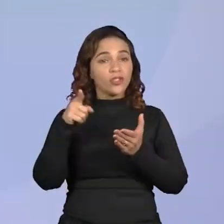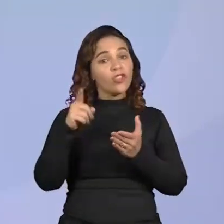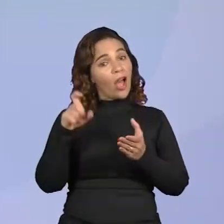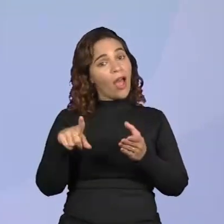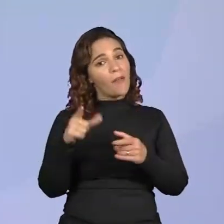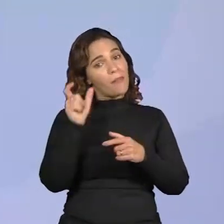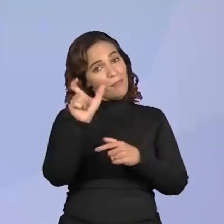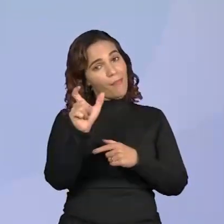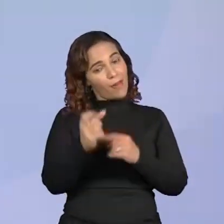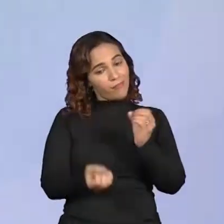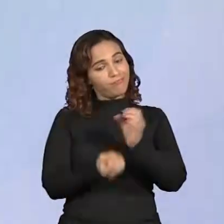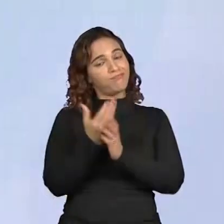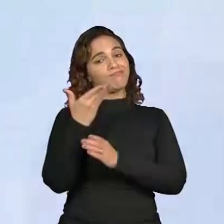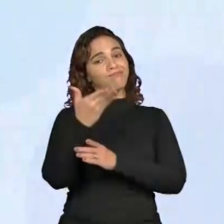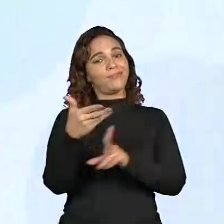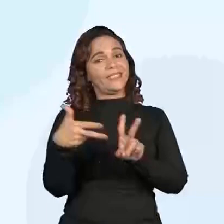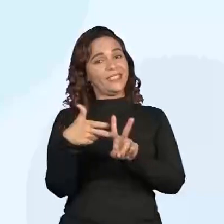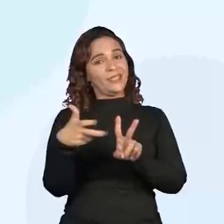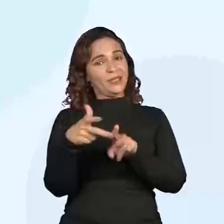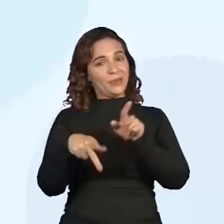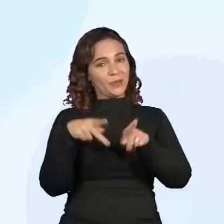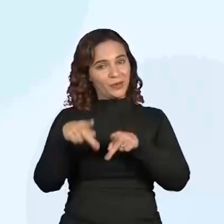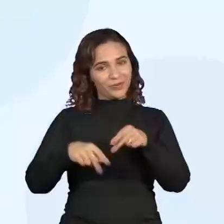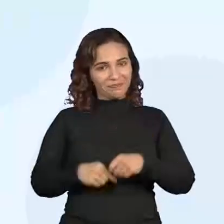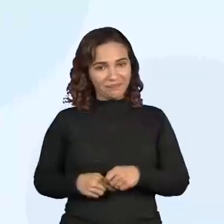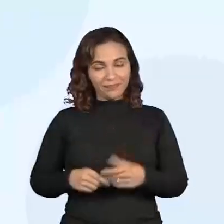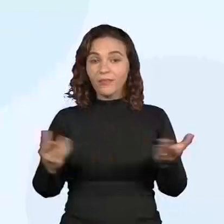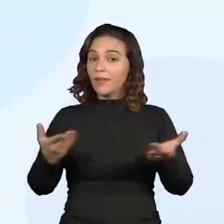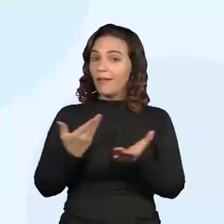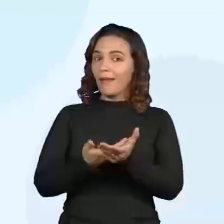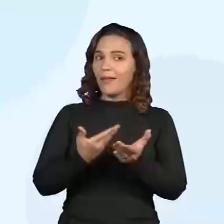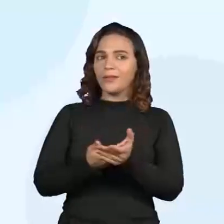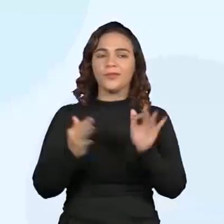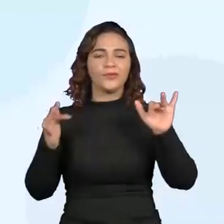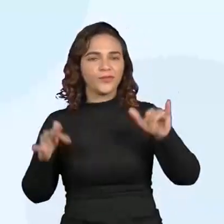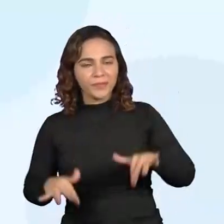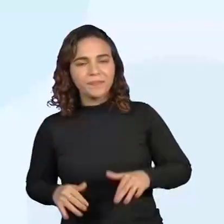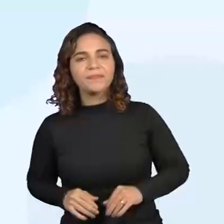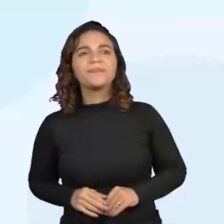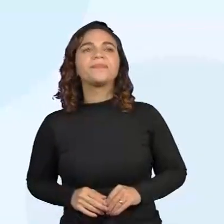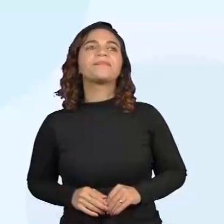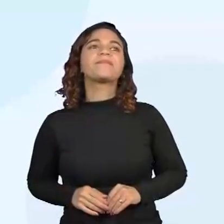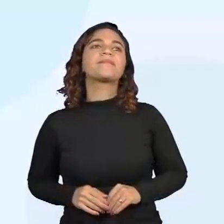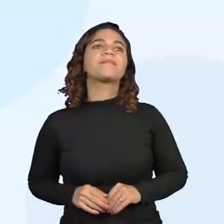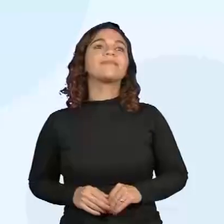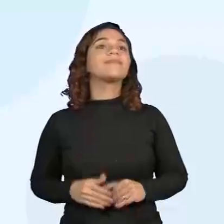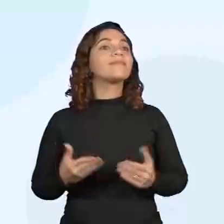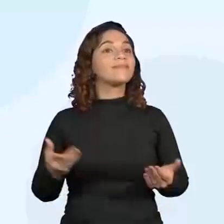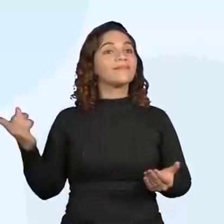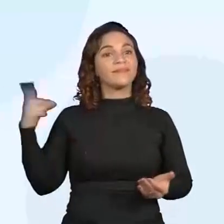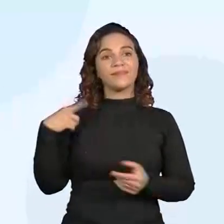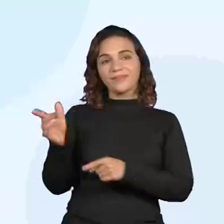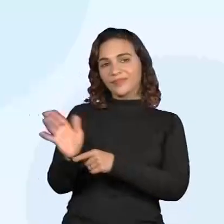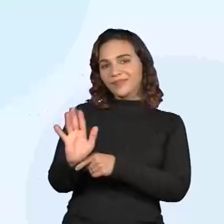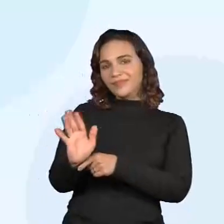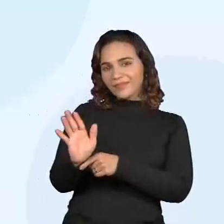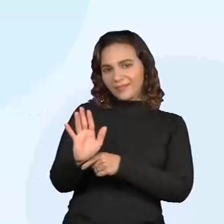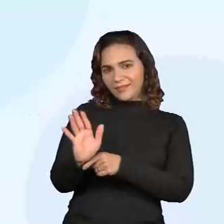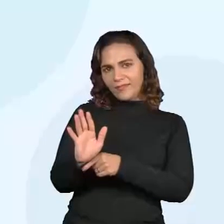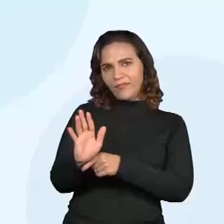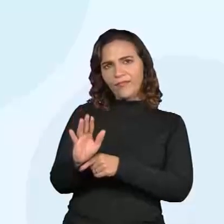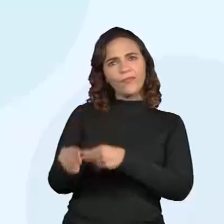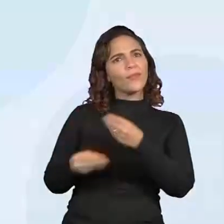indígena. E para finalizarmos a nossa aula, nós temos um videozinho de como